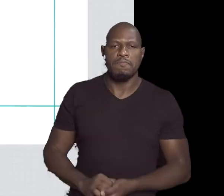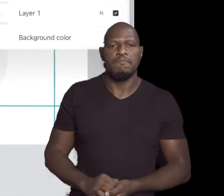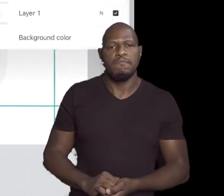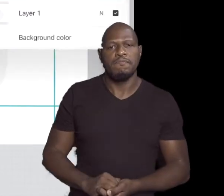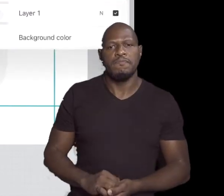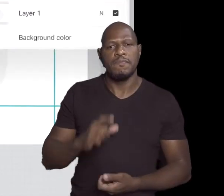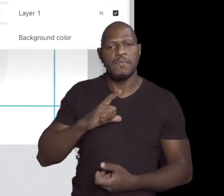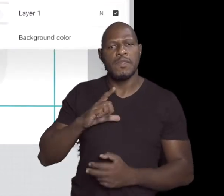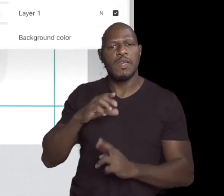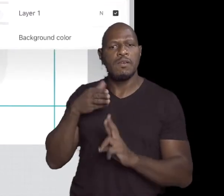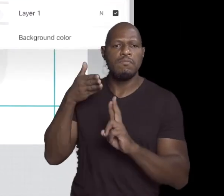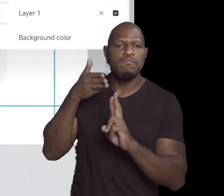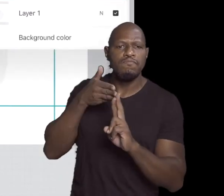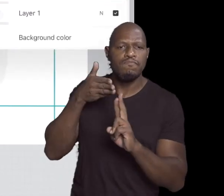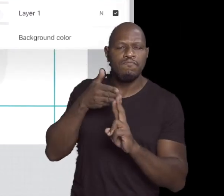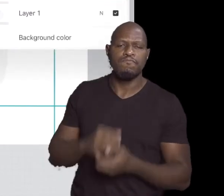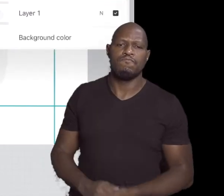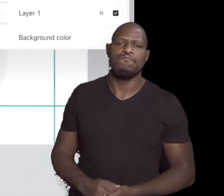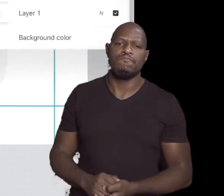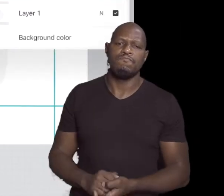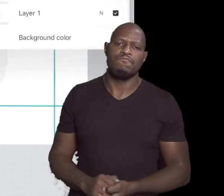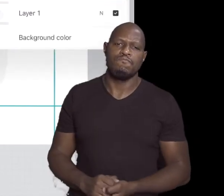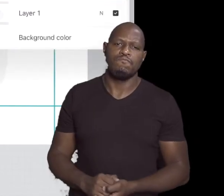tendo em referência